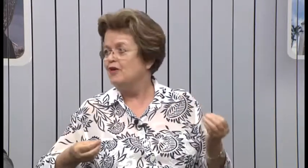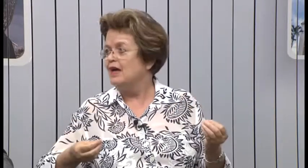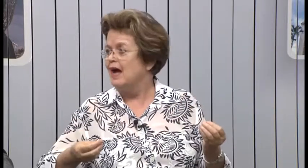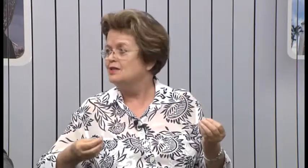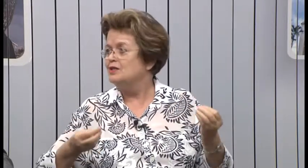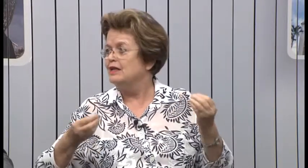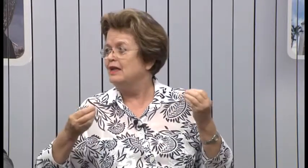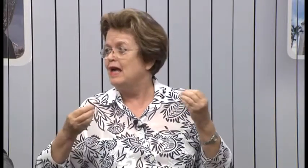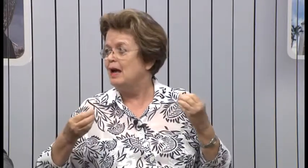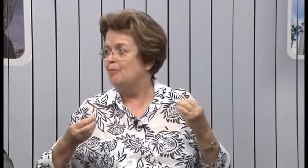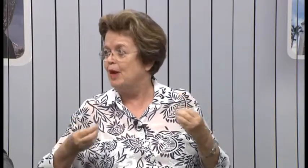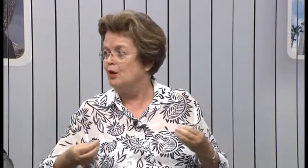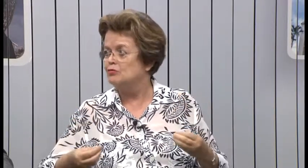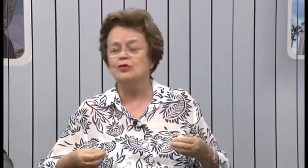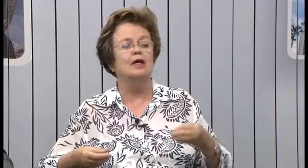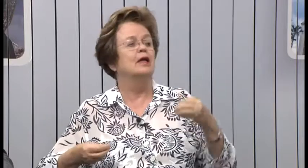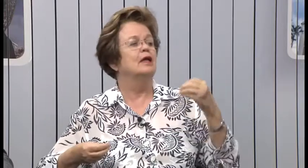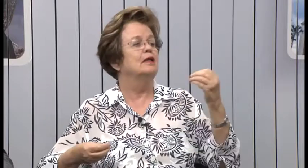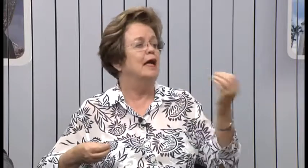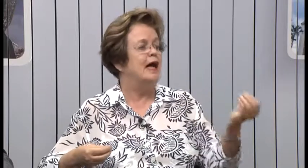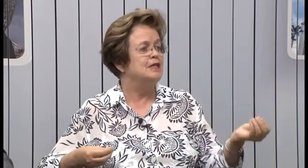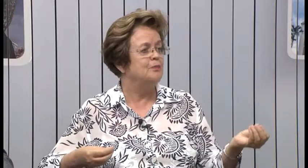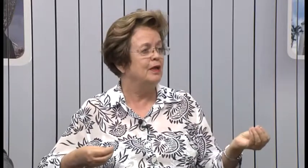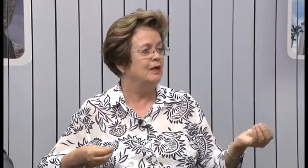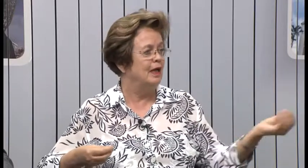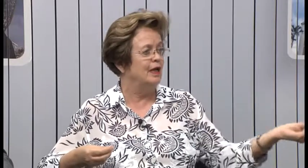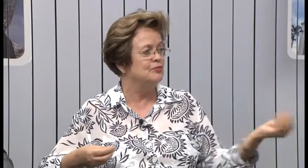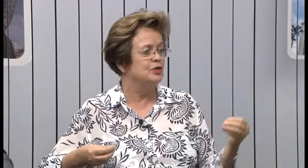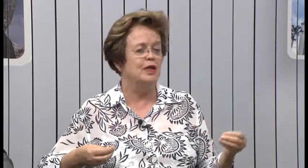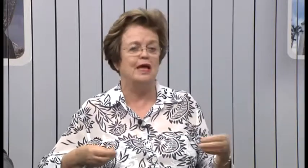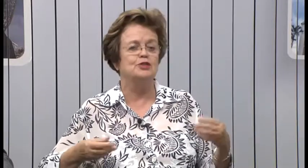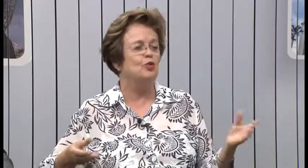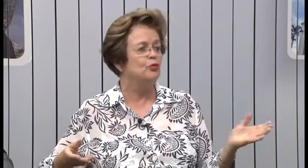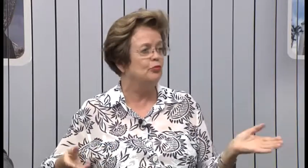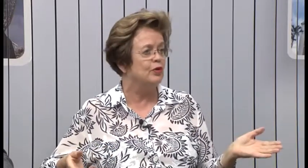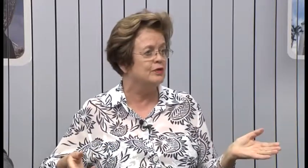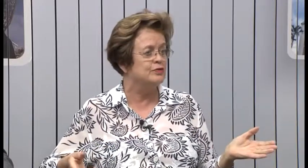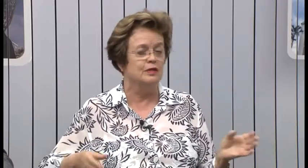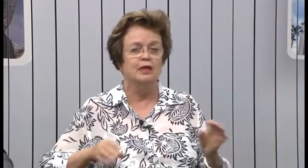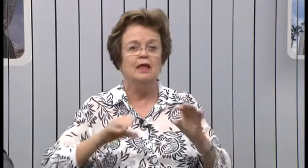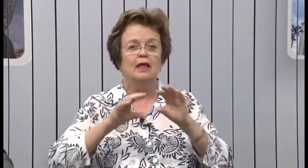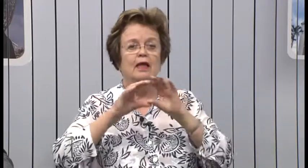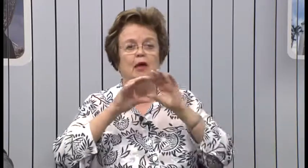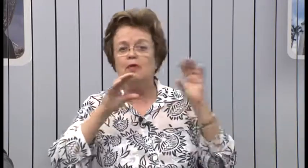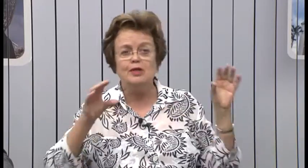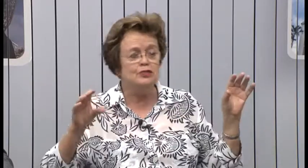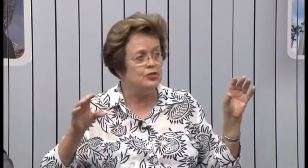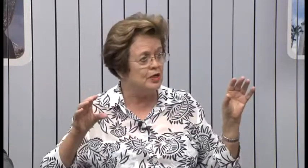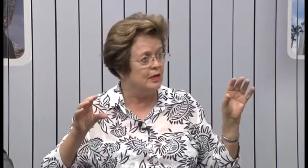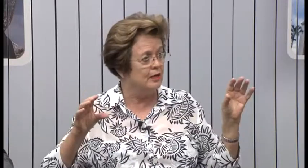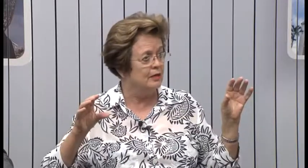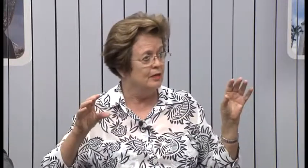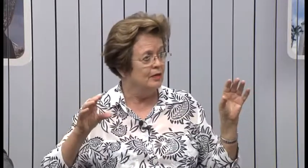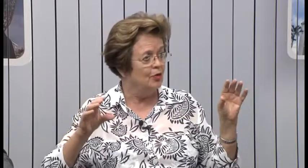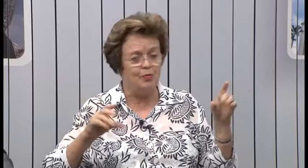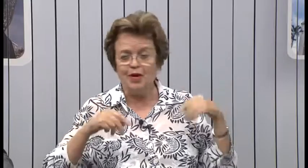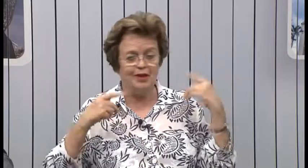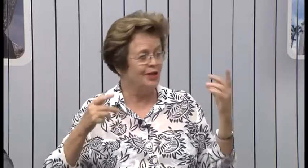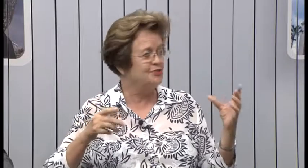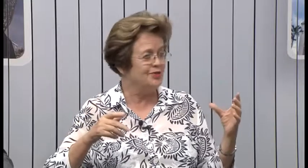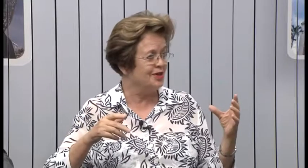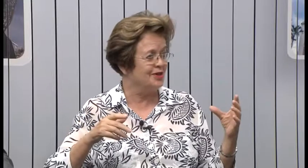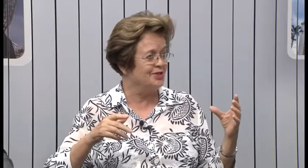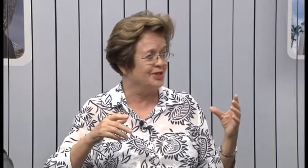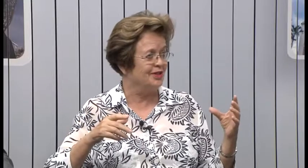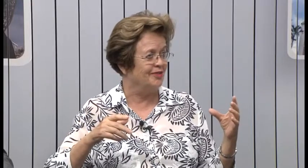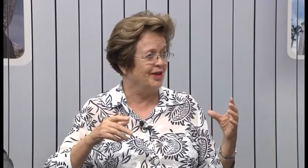a eficácia terapêutica da leuginase contra o câncer. É uma mentira. O pior é que